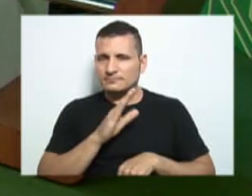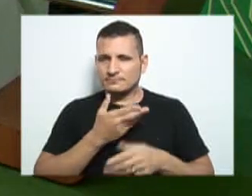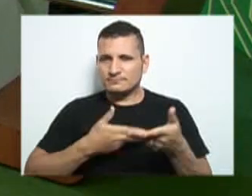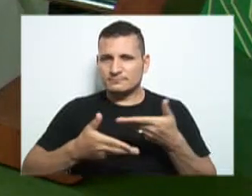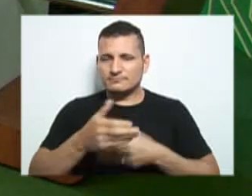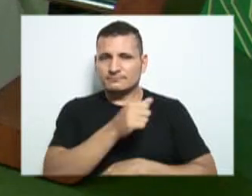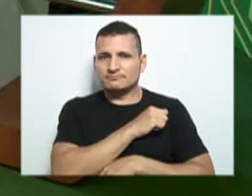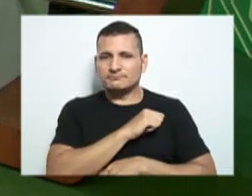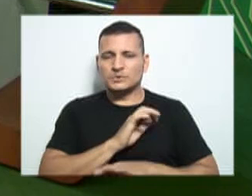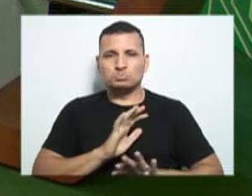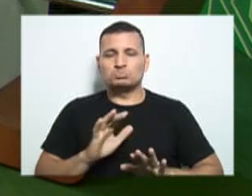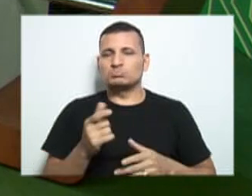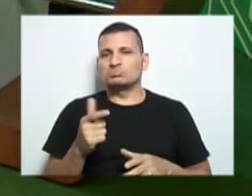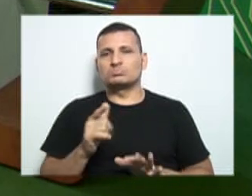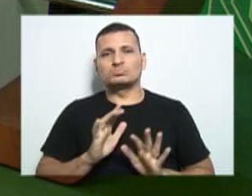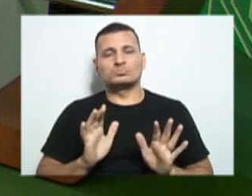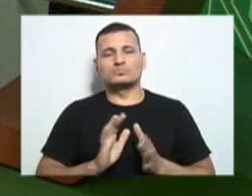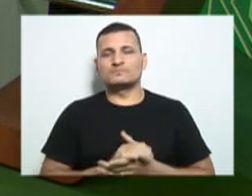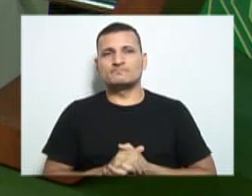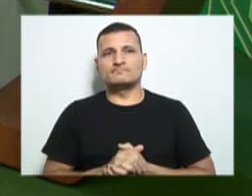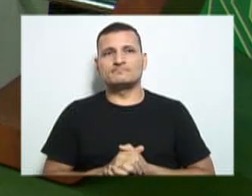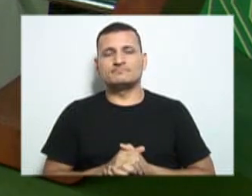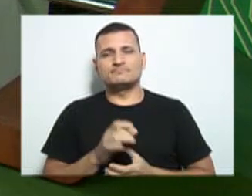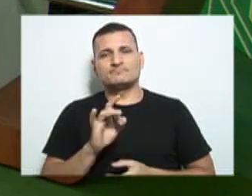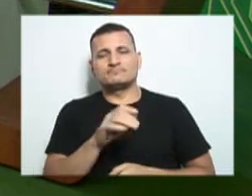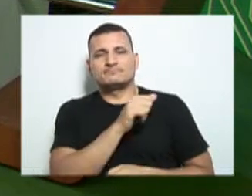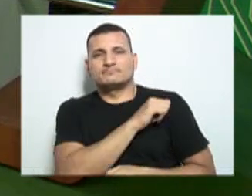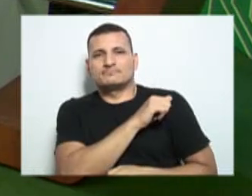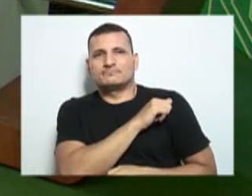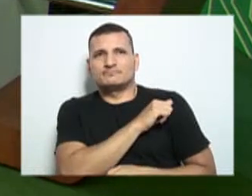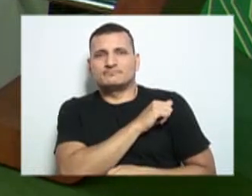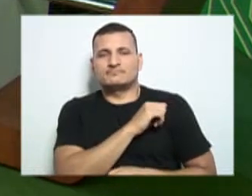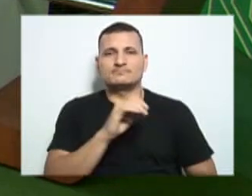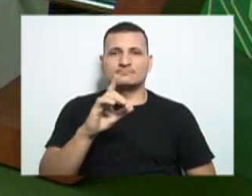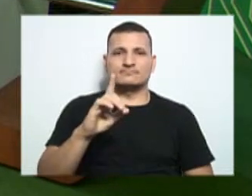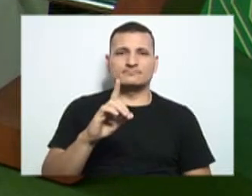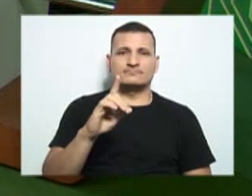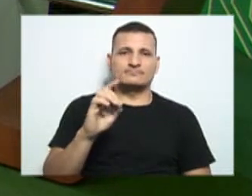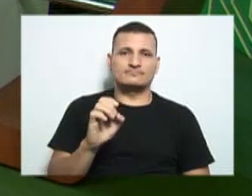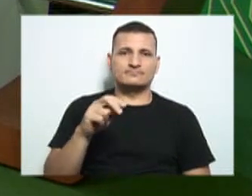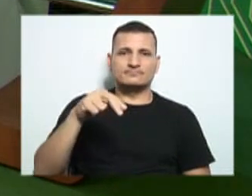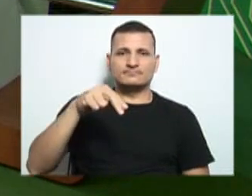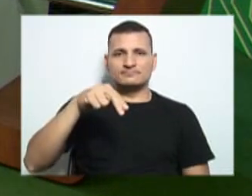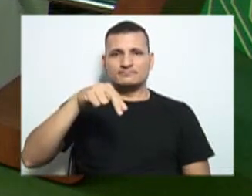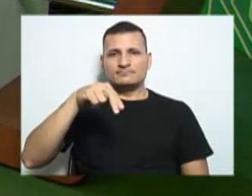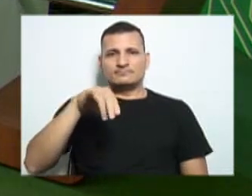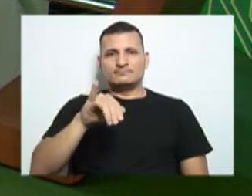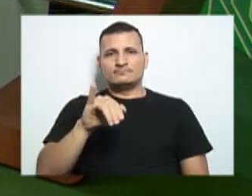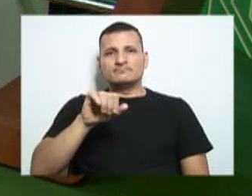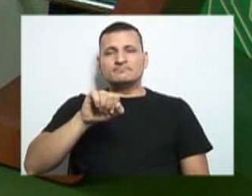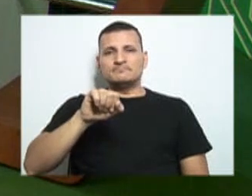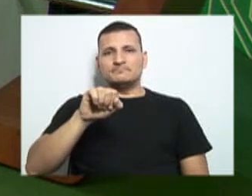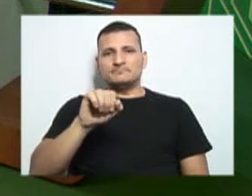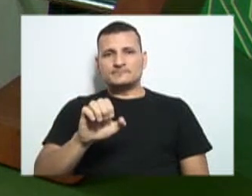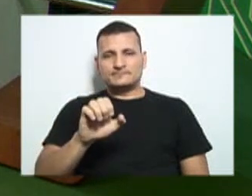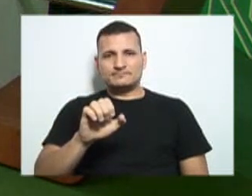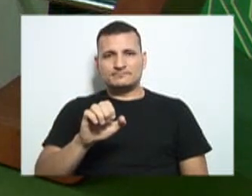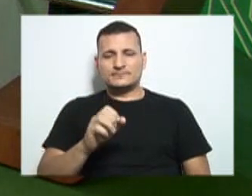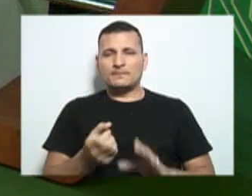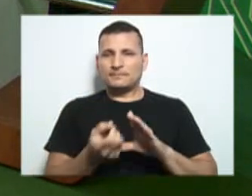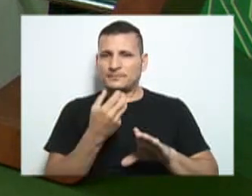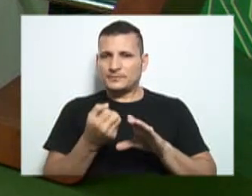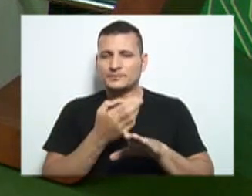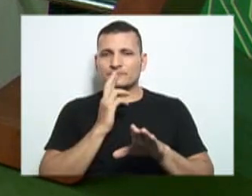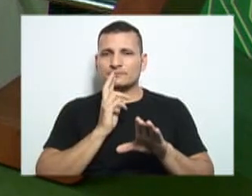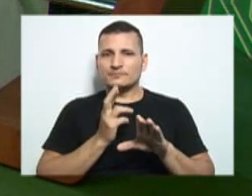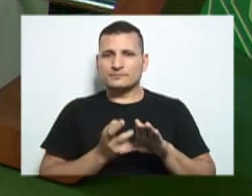esses alunos mesmo aqui. É a aluna Denise, que mandou aqui as respostas. Vários alunos